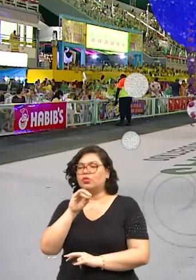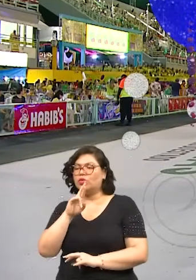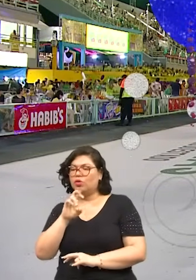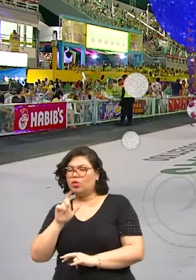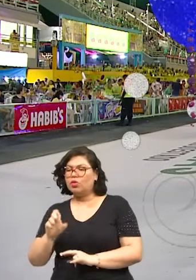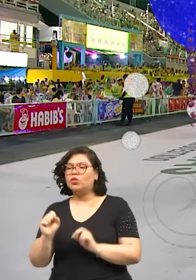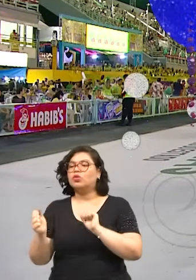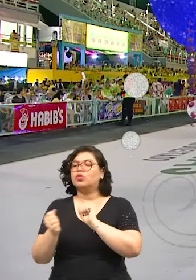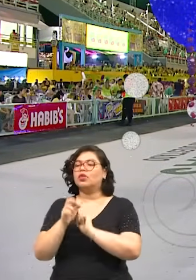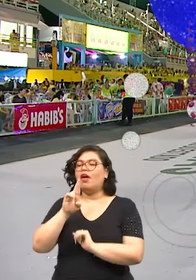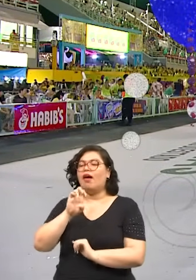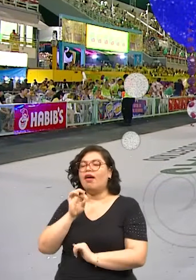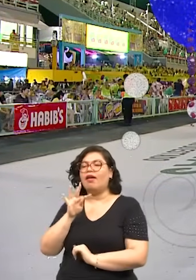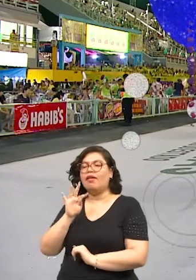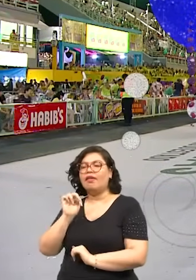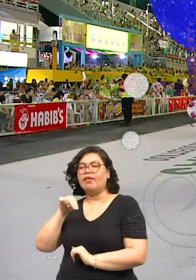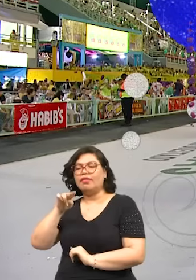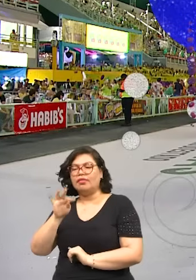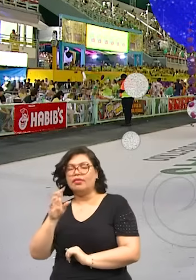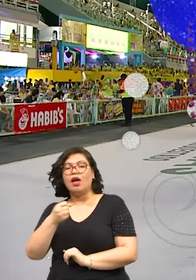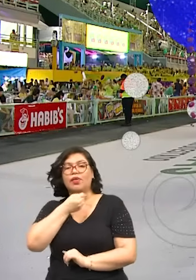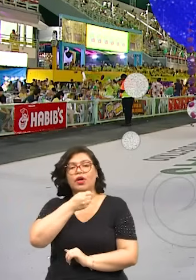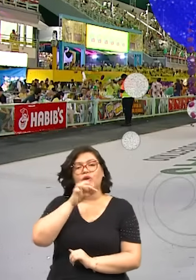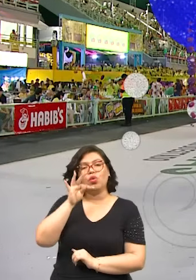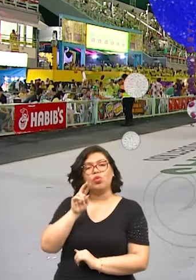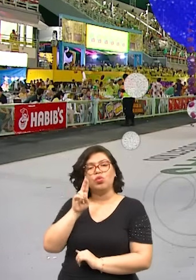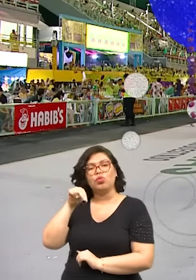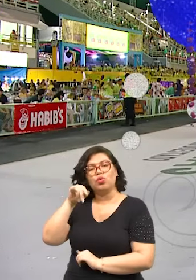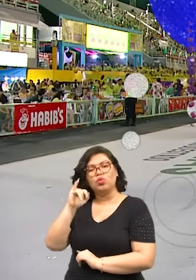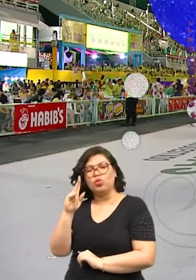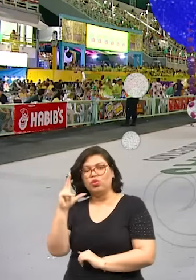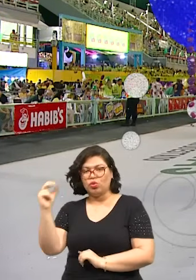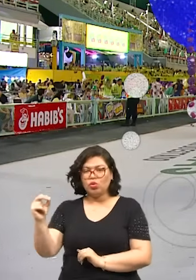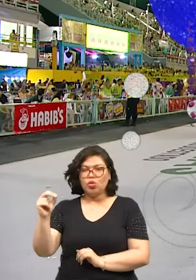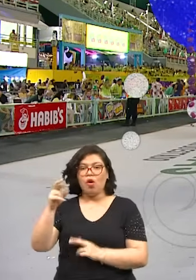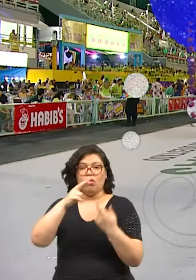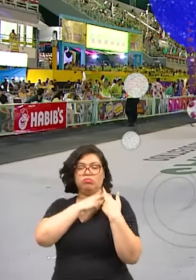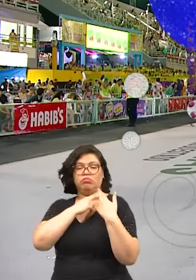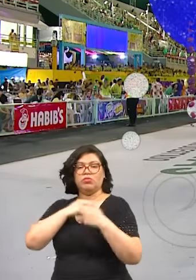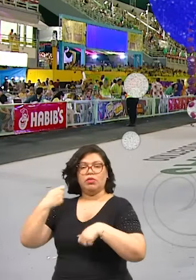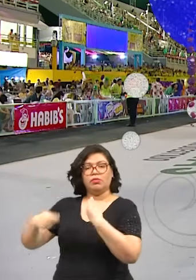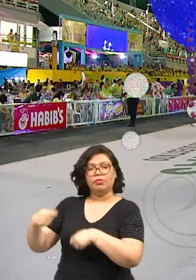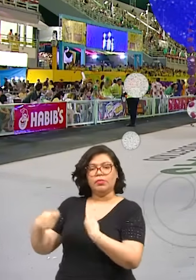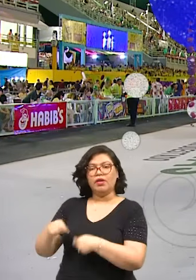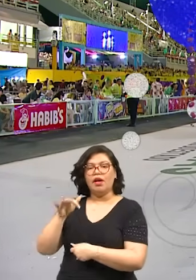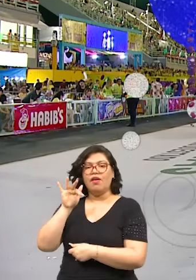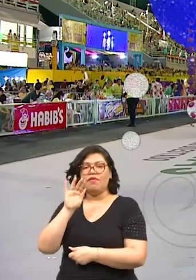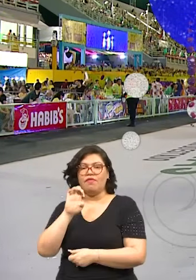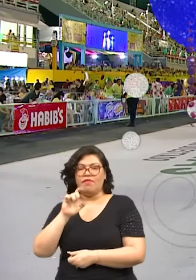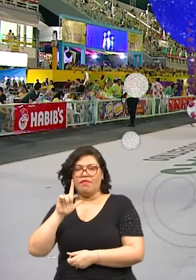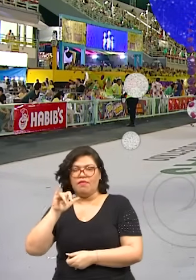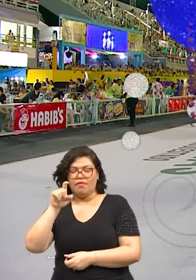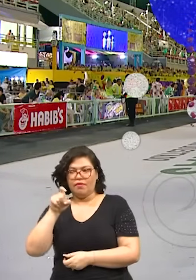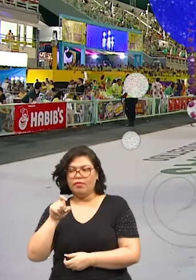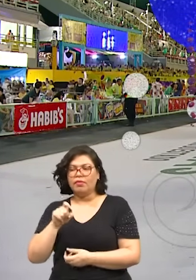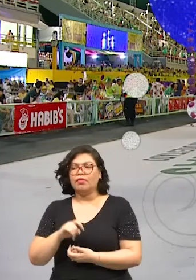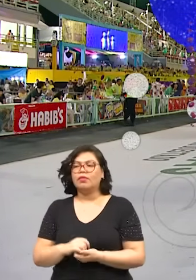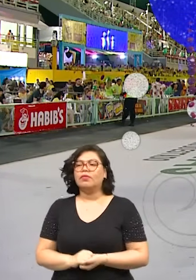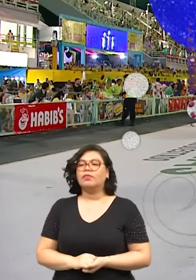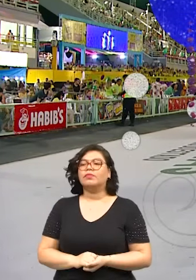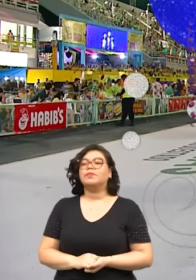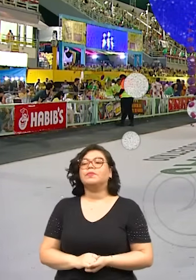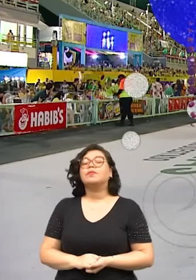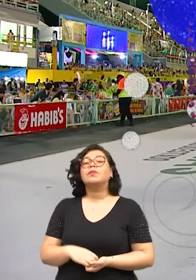Renato Castro. Intérprete Tuninho Júnior, mestre de bateria, Félix Klinger. E a gente